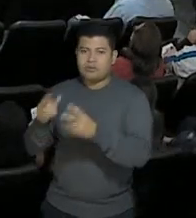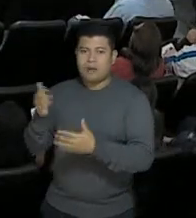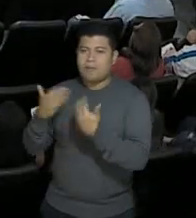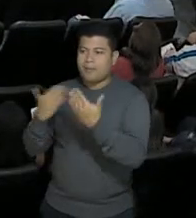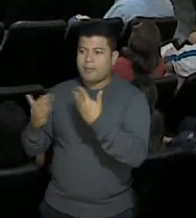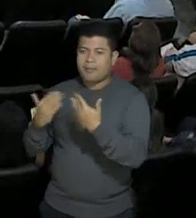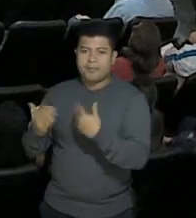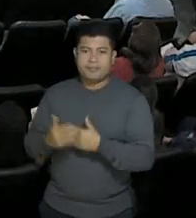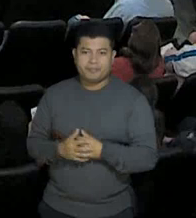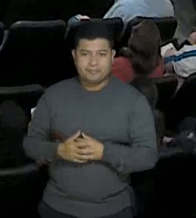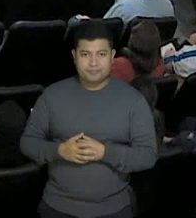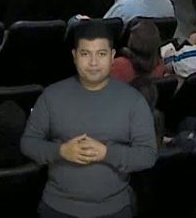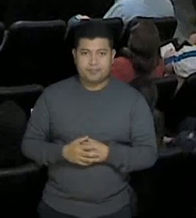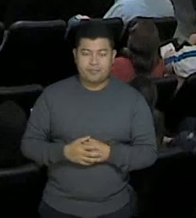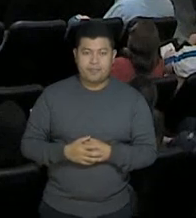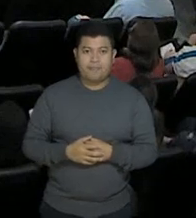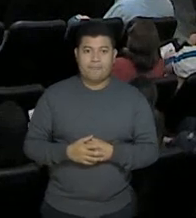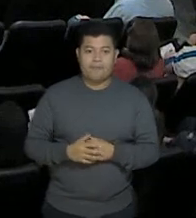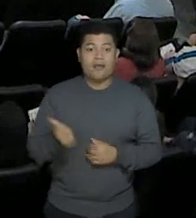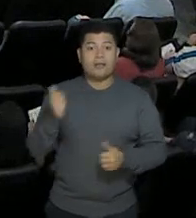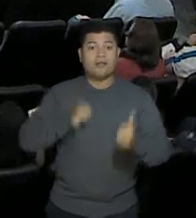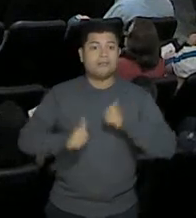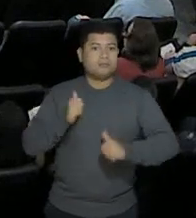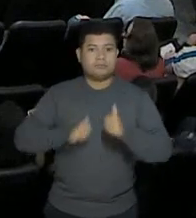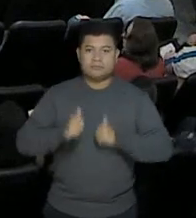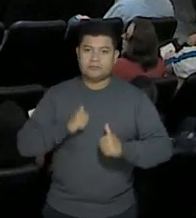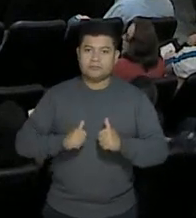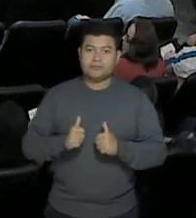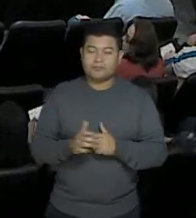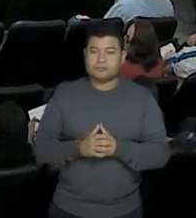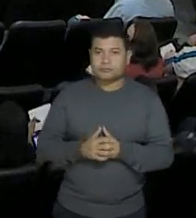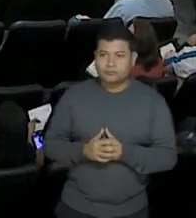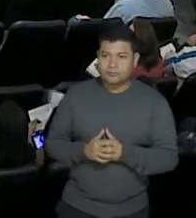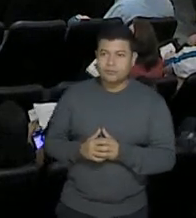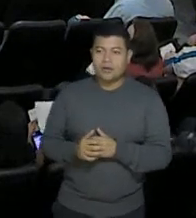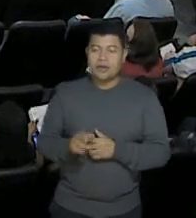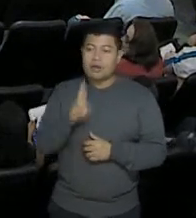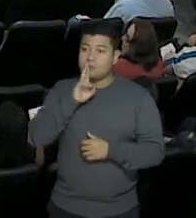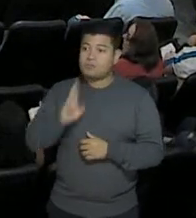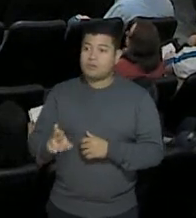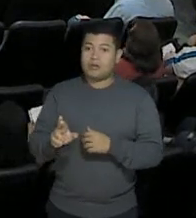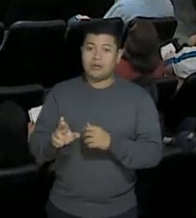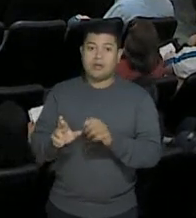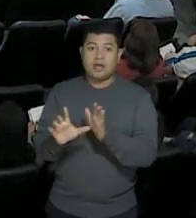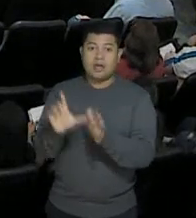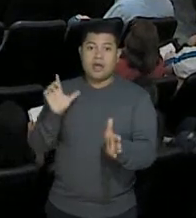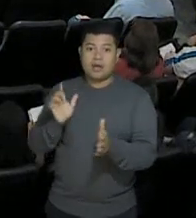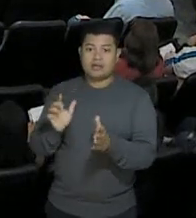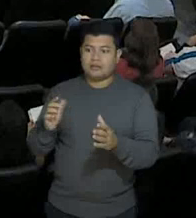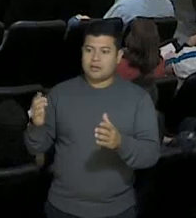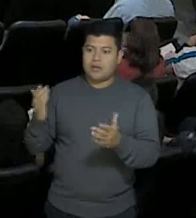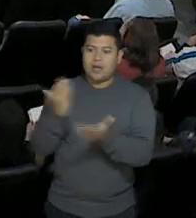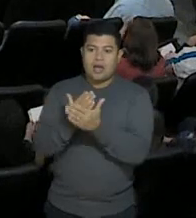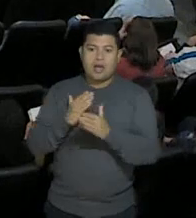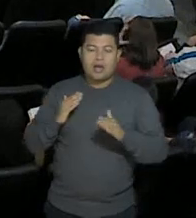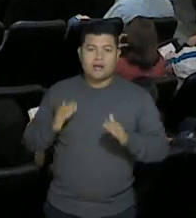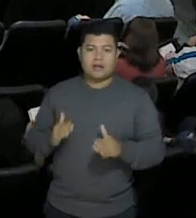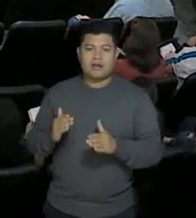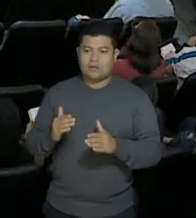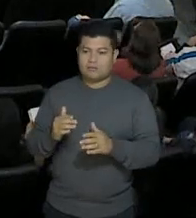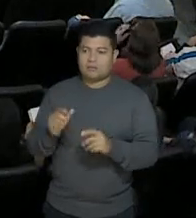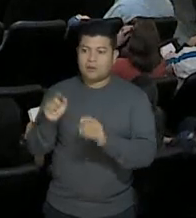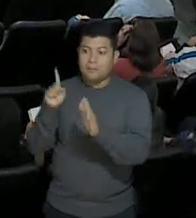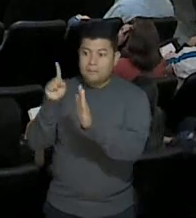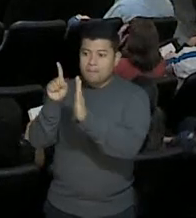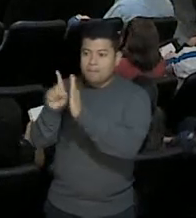A impulsividade, né? Dar resposta apressada antes de as perguntas terem sido completadas. Né? Você vai falar uma coisa,